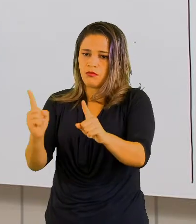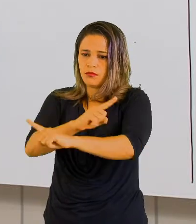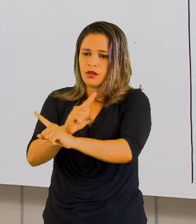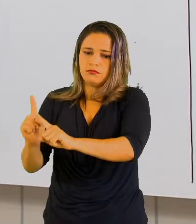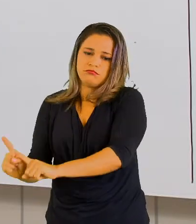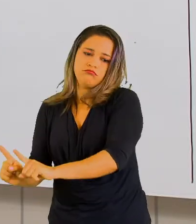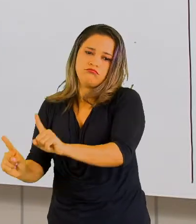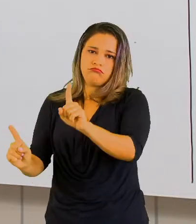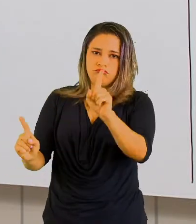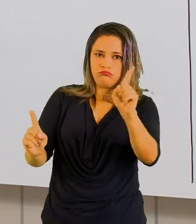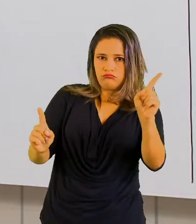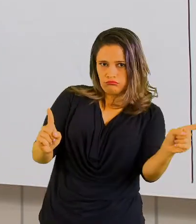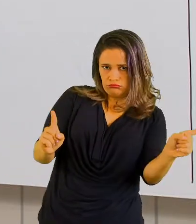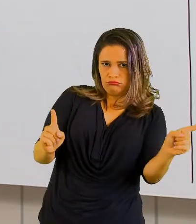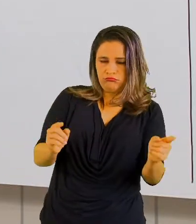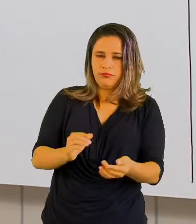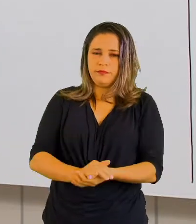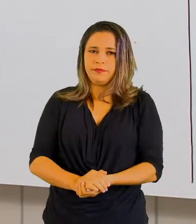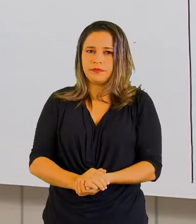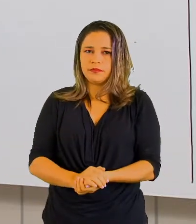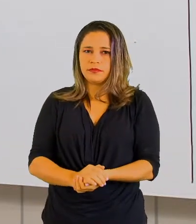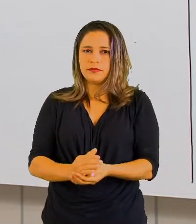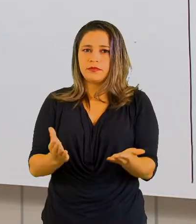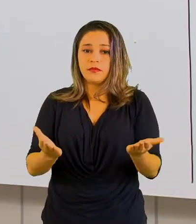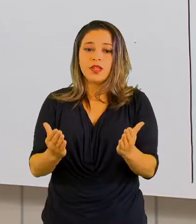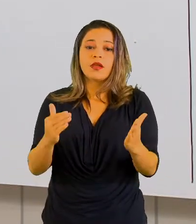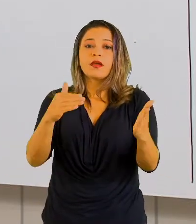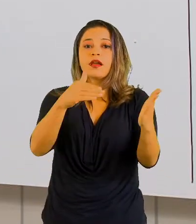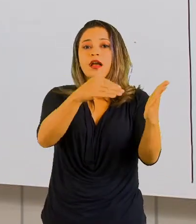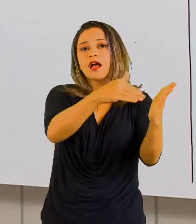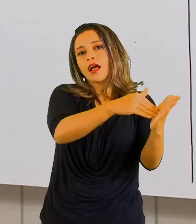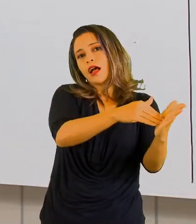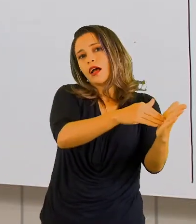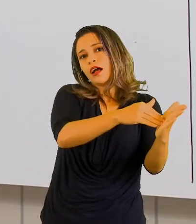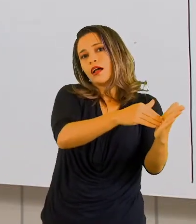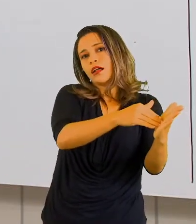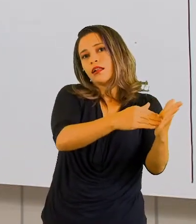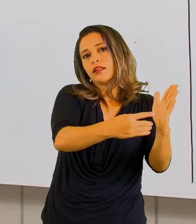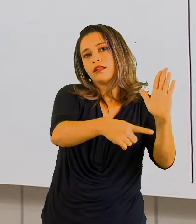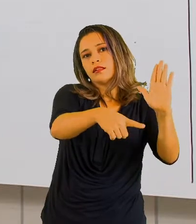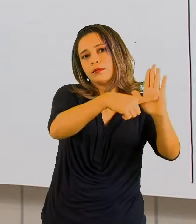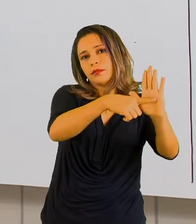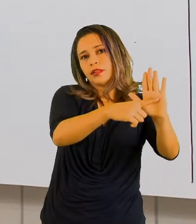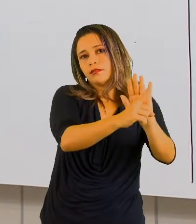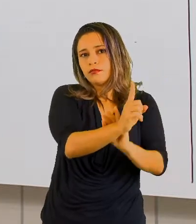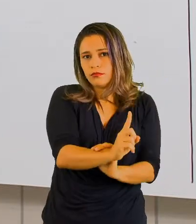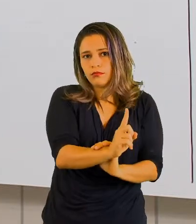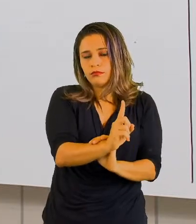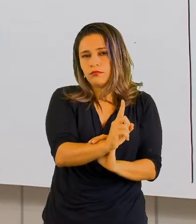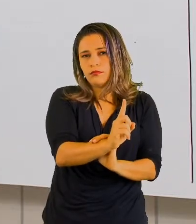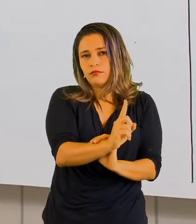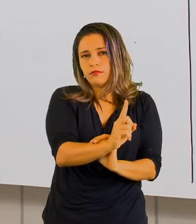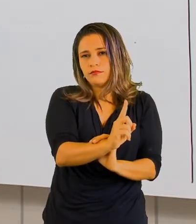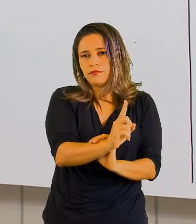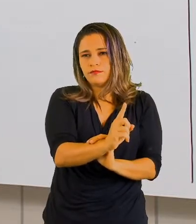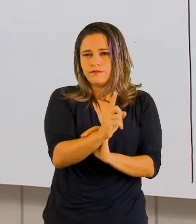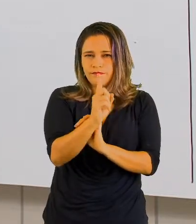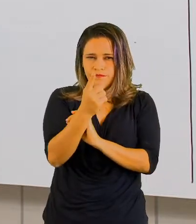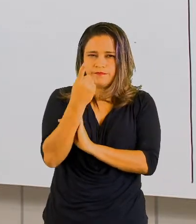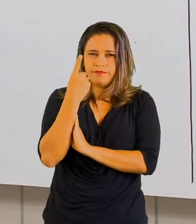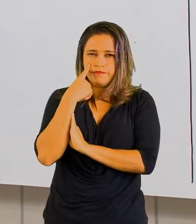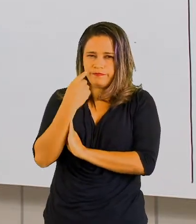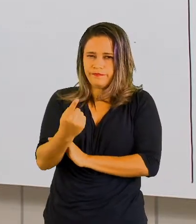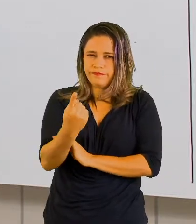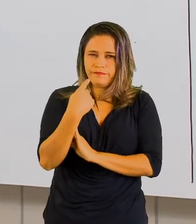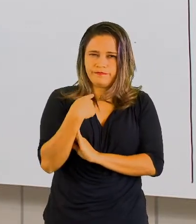da direita para a esquerda. E aí, onde é que nós vamos parar? Na abscissa menos 1. Agora você há de convir comigo que não é